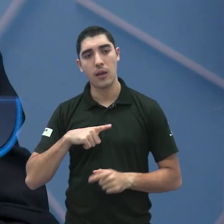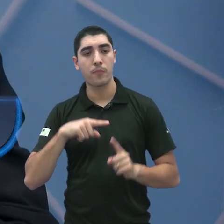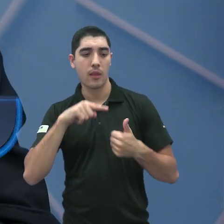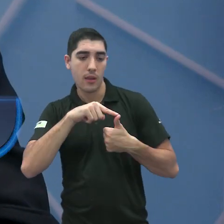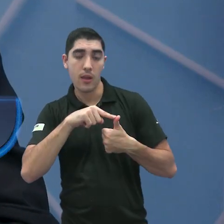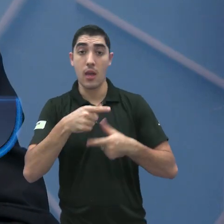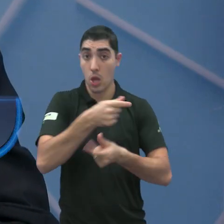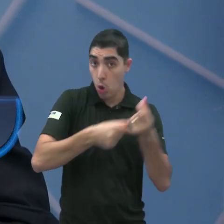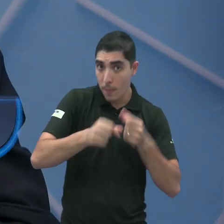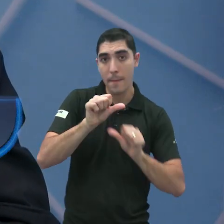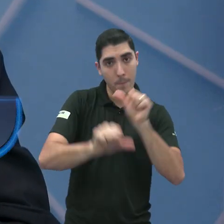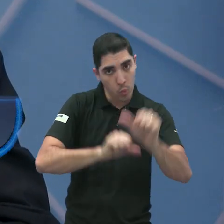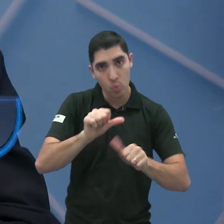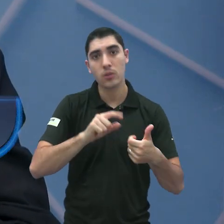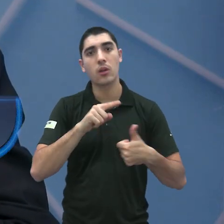parte econômica,